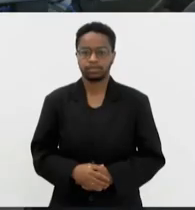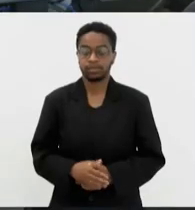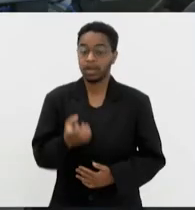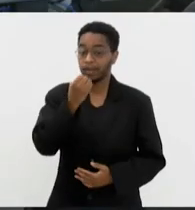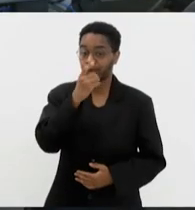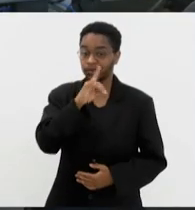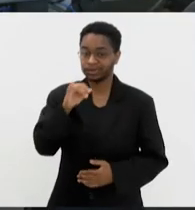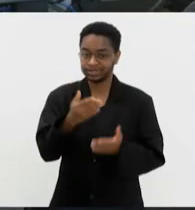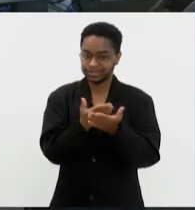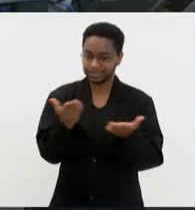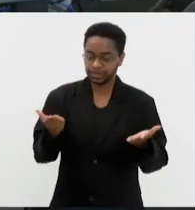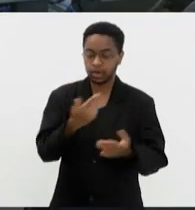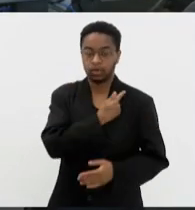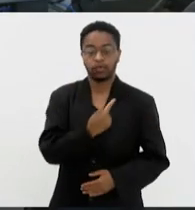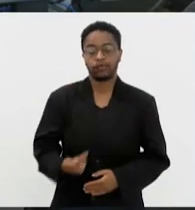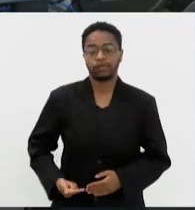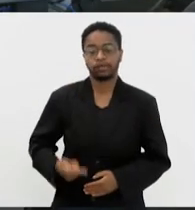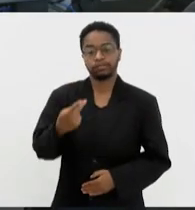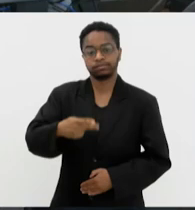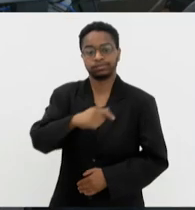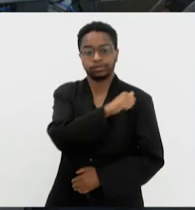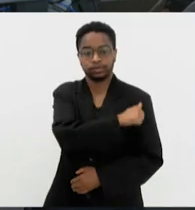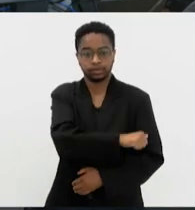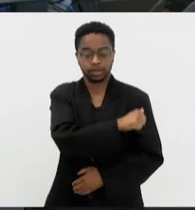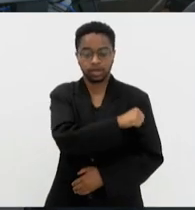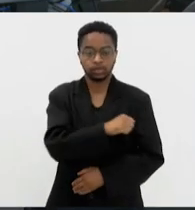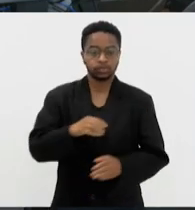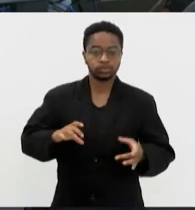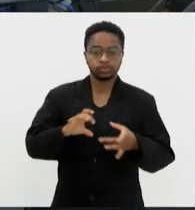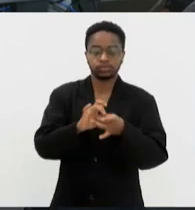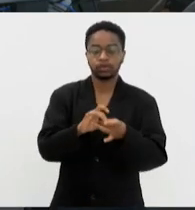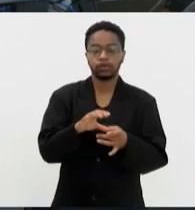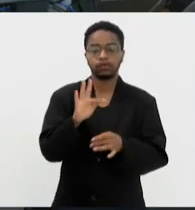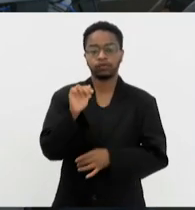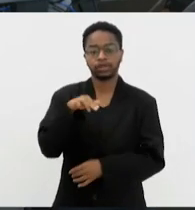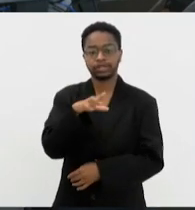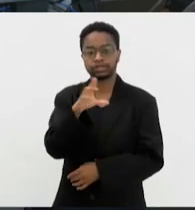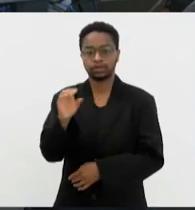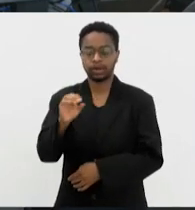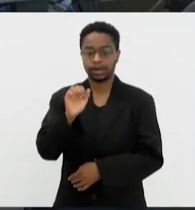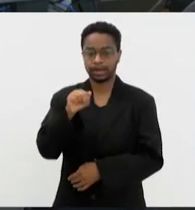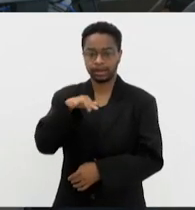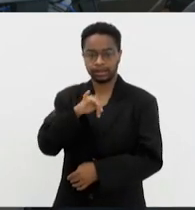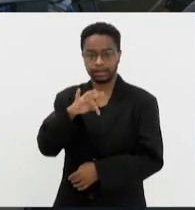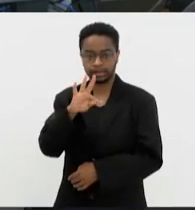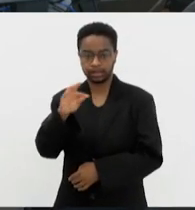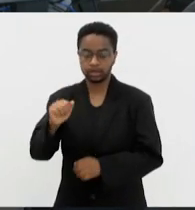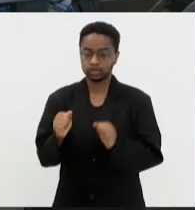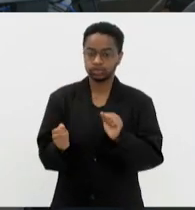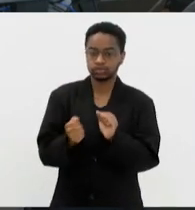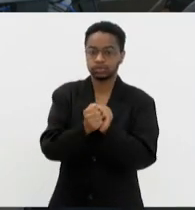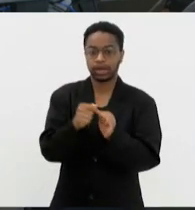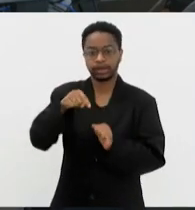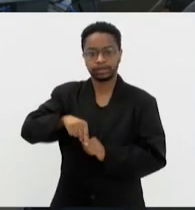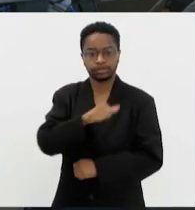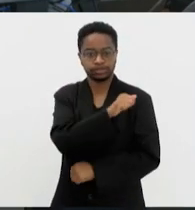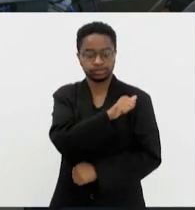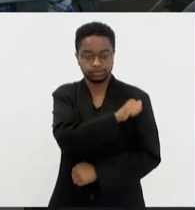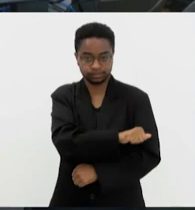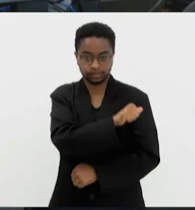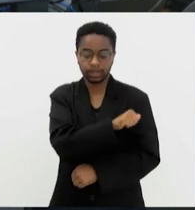Bom dia! O governo do Rio de Janeiro, por meio da Fundação Anita Mantuano de Artes do Estado, lançou uma iniciativa